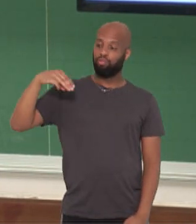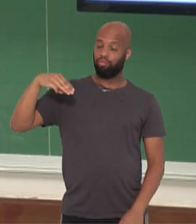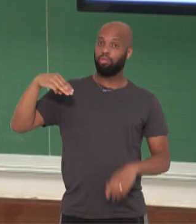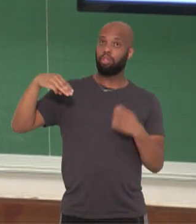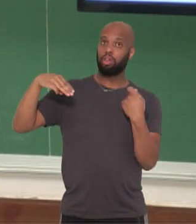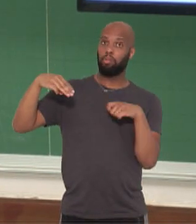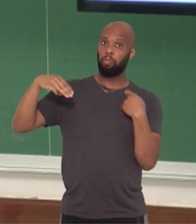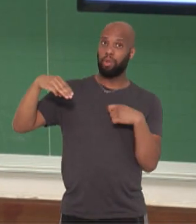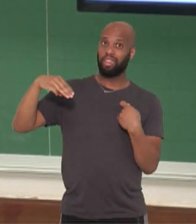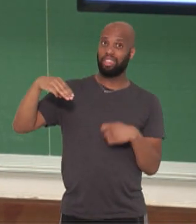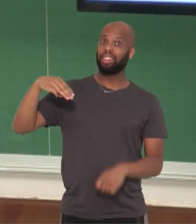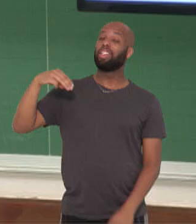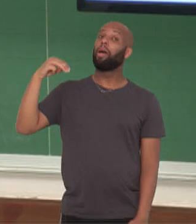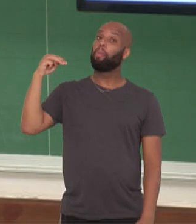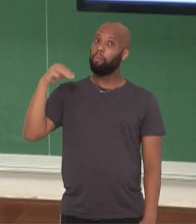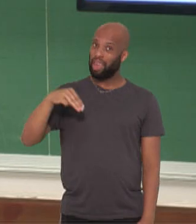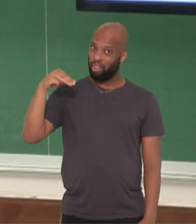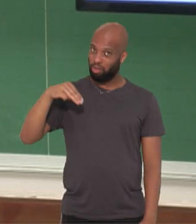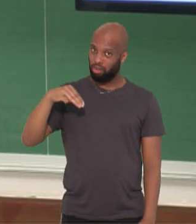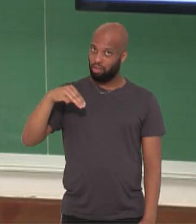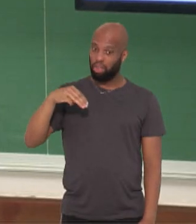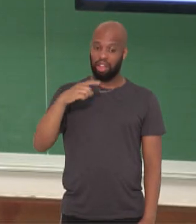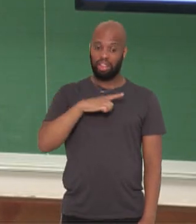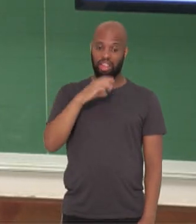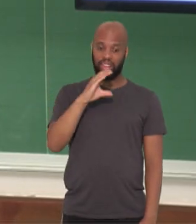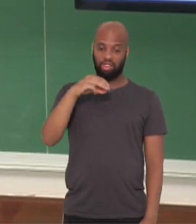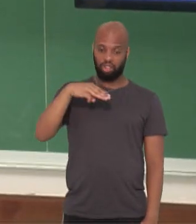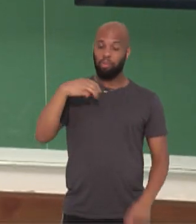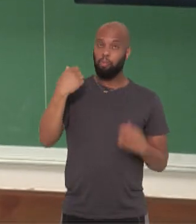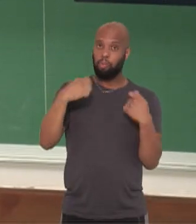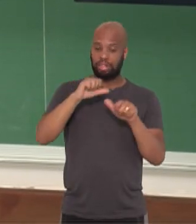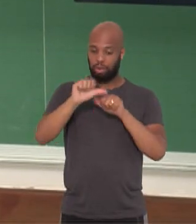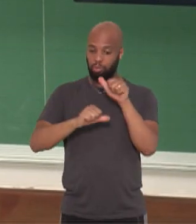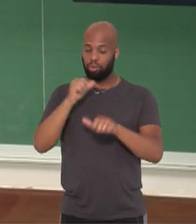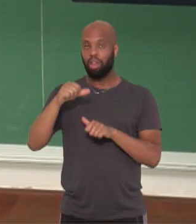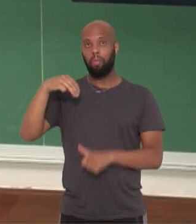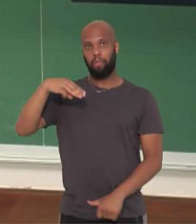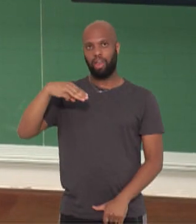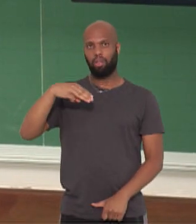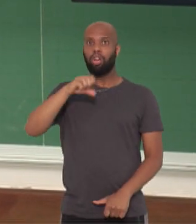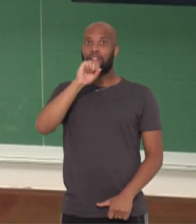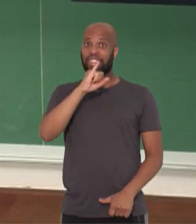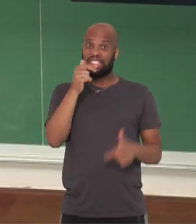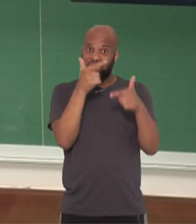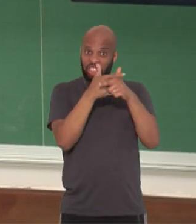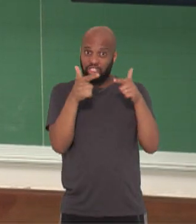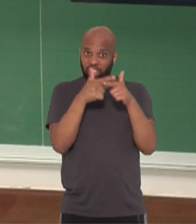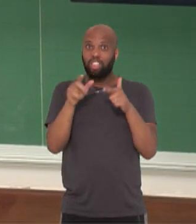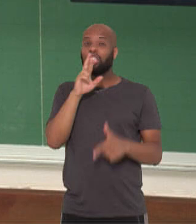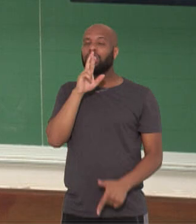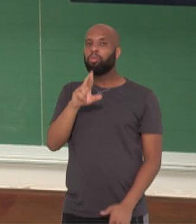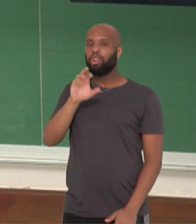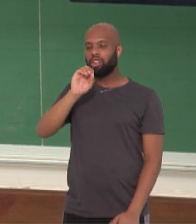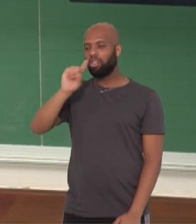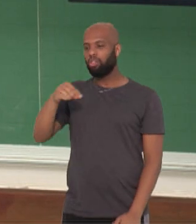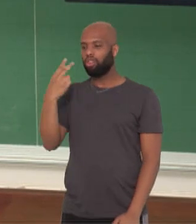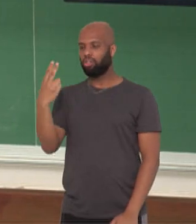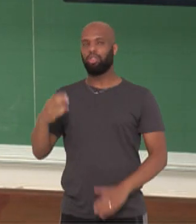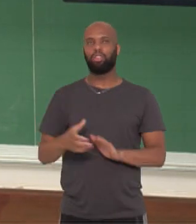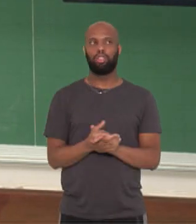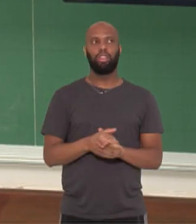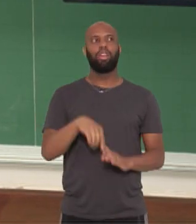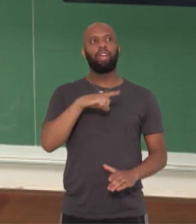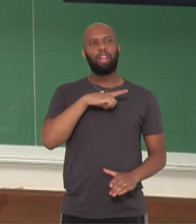metro, transforma da 0,2. Aí o campo elétrico é obtido por essa definição, né, o modo do campo elétrico, Kq sobre d